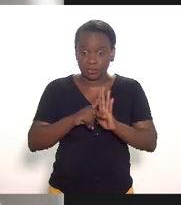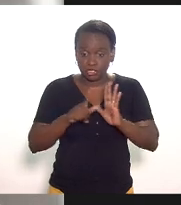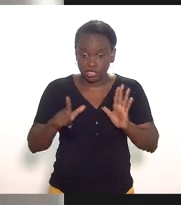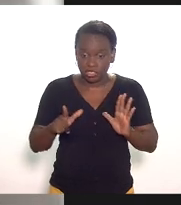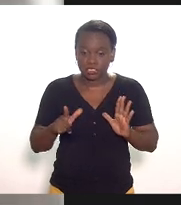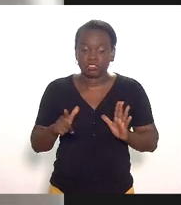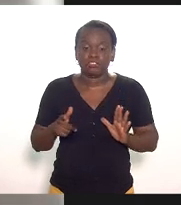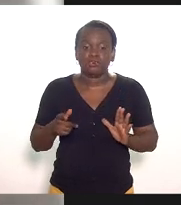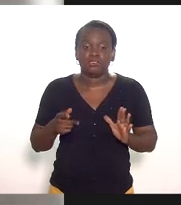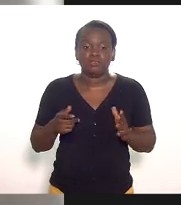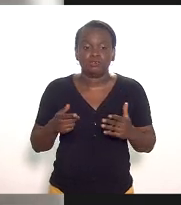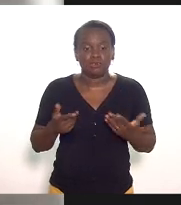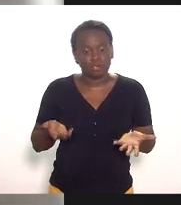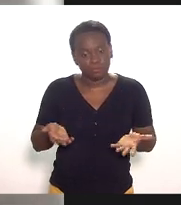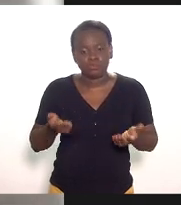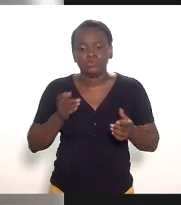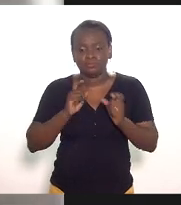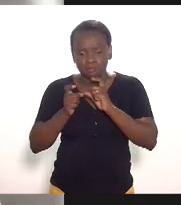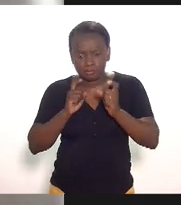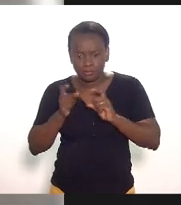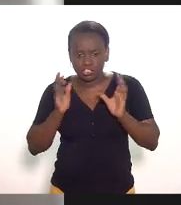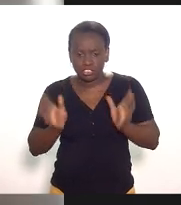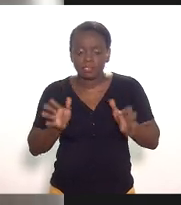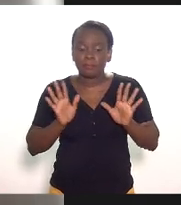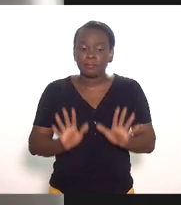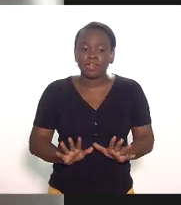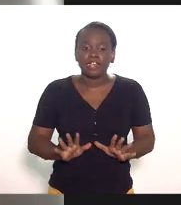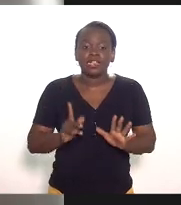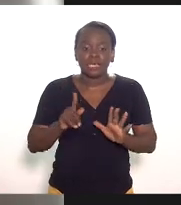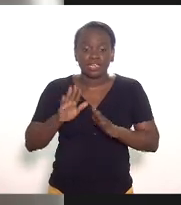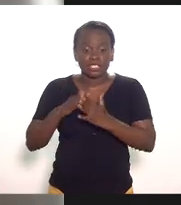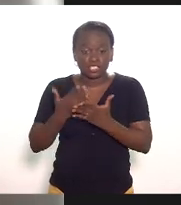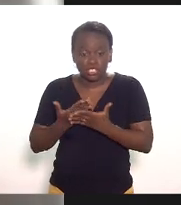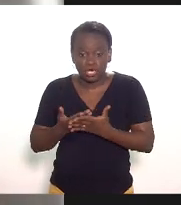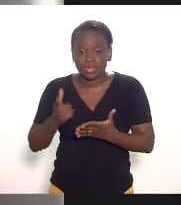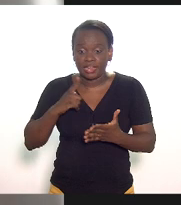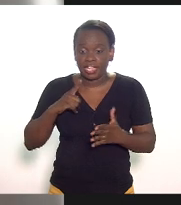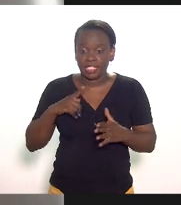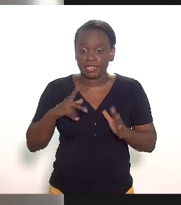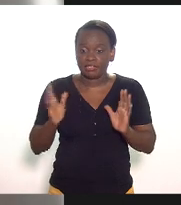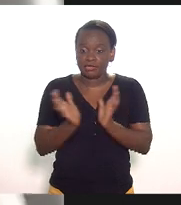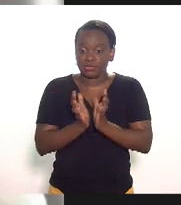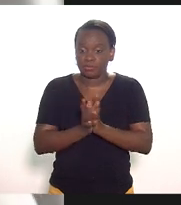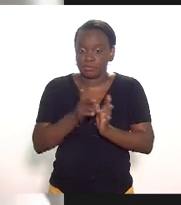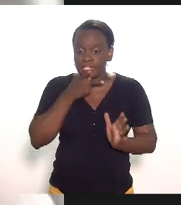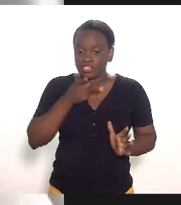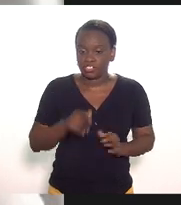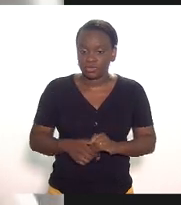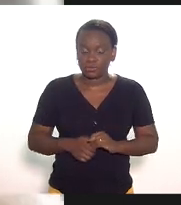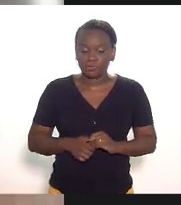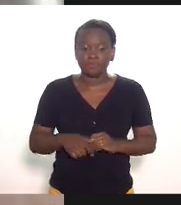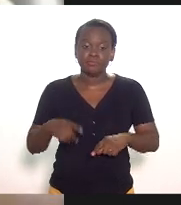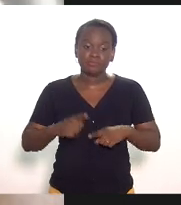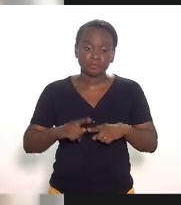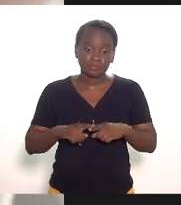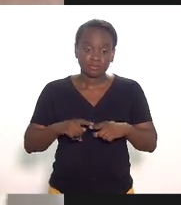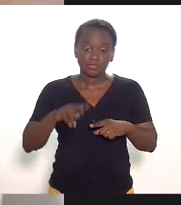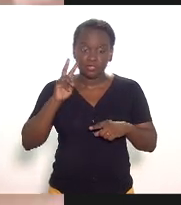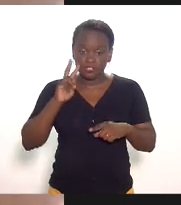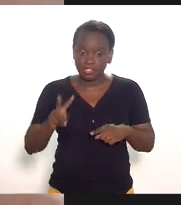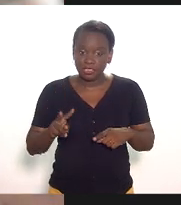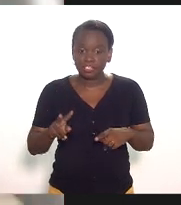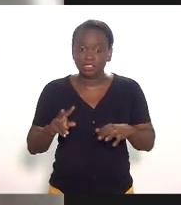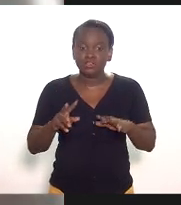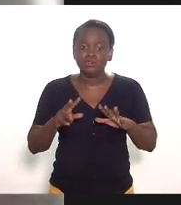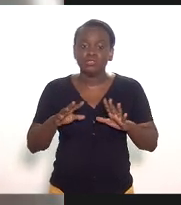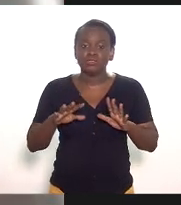projeto, ora discutido, é justamente o escola com partido, que, sob o manto de